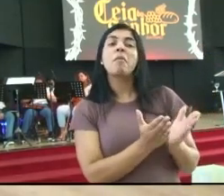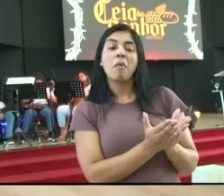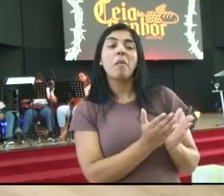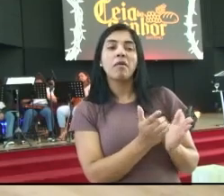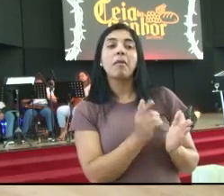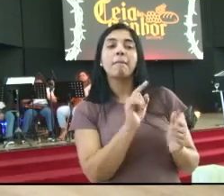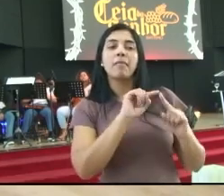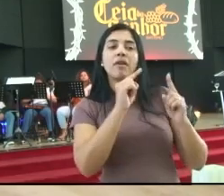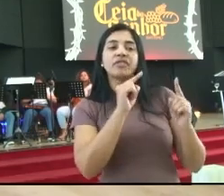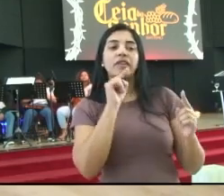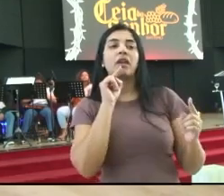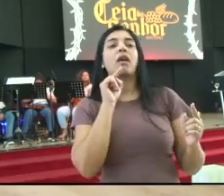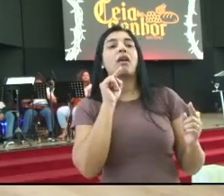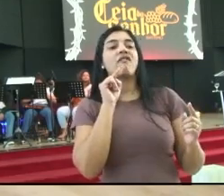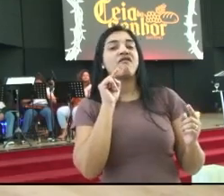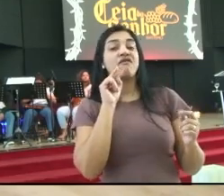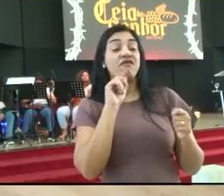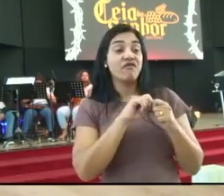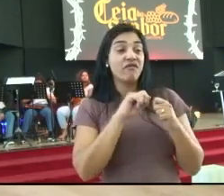é pontual.